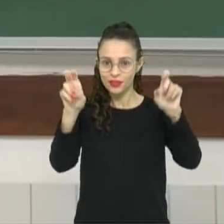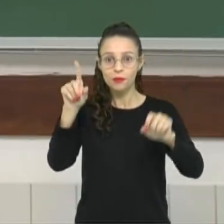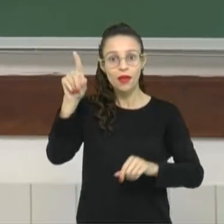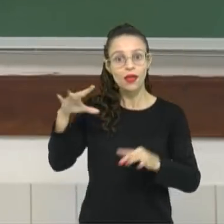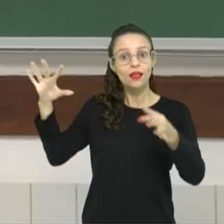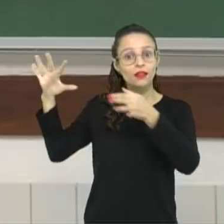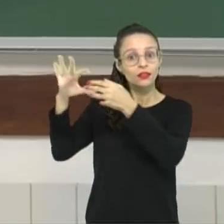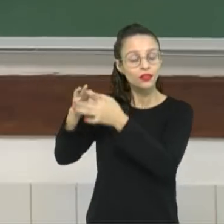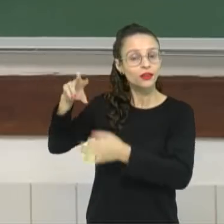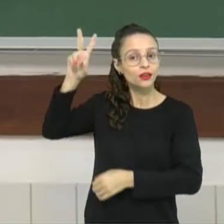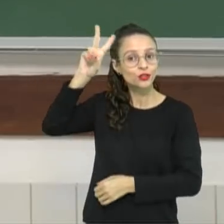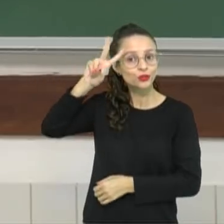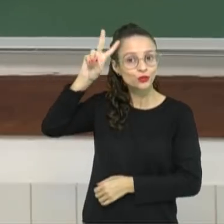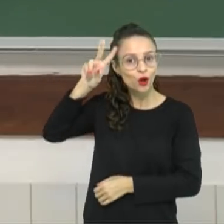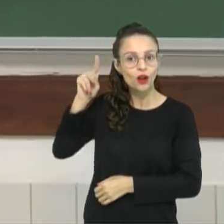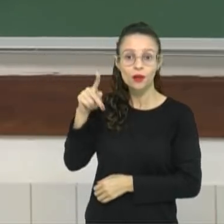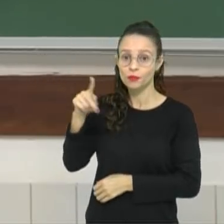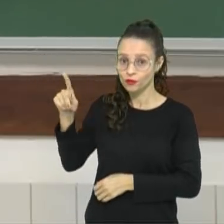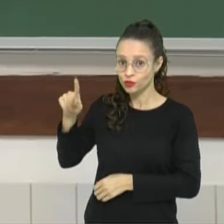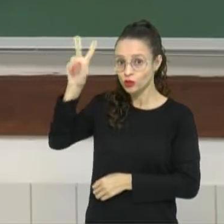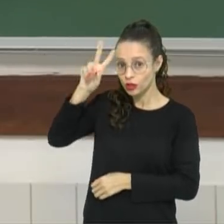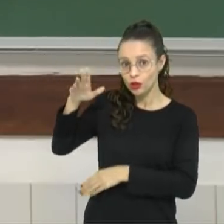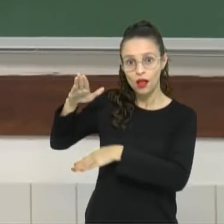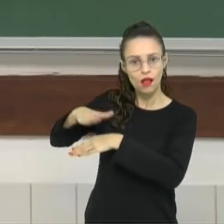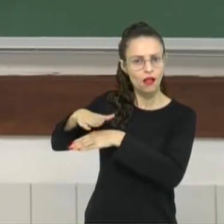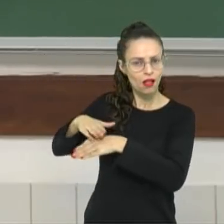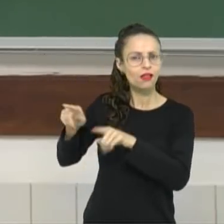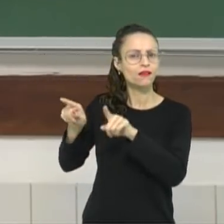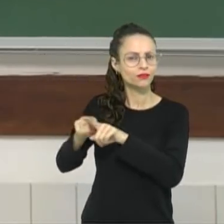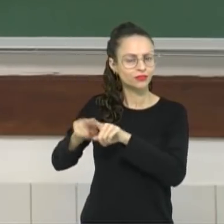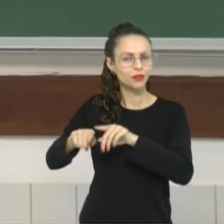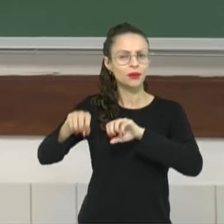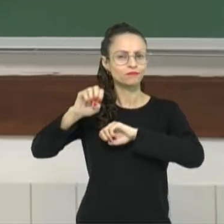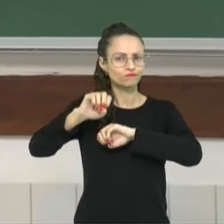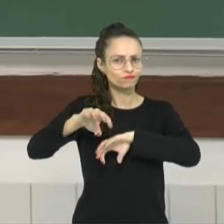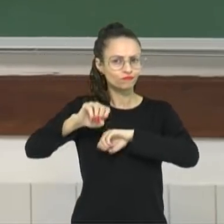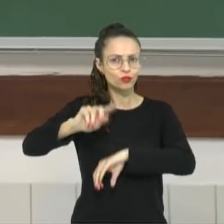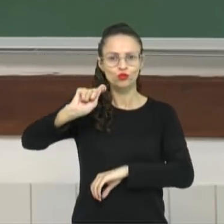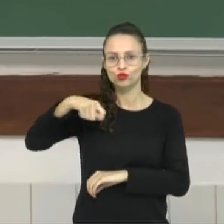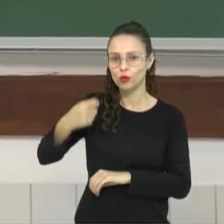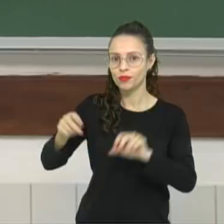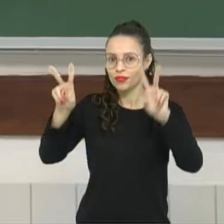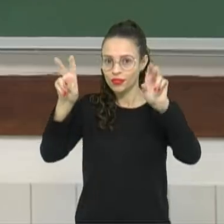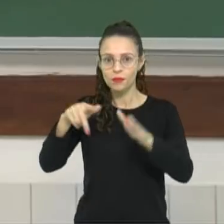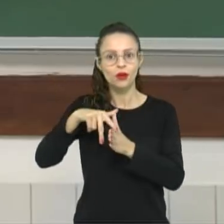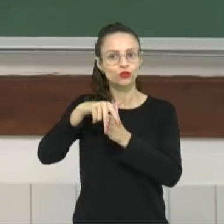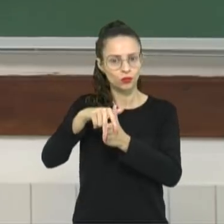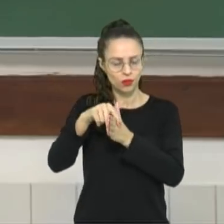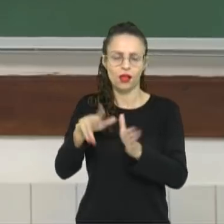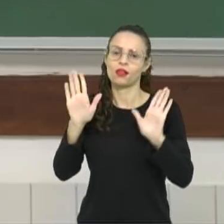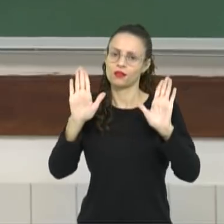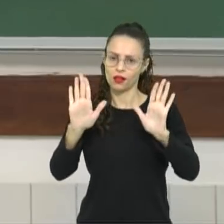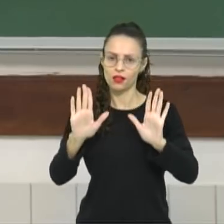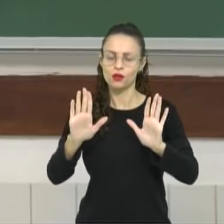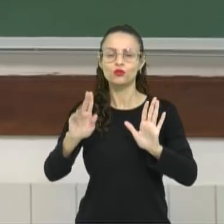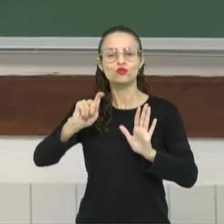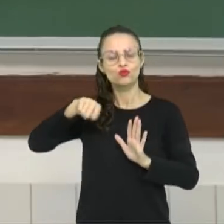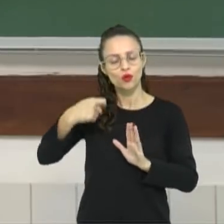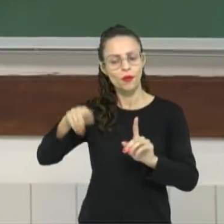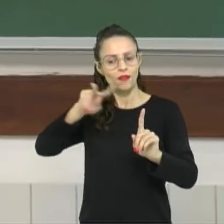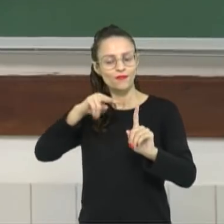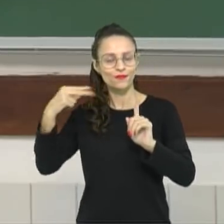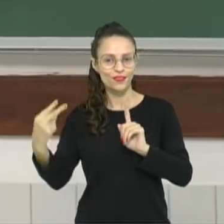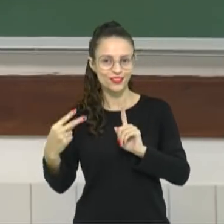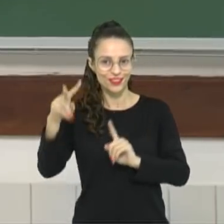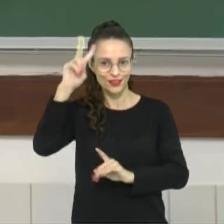com história, então a professora de história também vai trabalhar com vocês essa ideia do tropeirismo, claro que com a visão histórica, e a gente